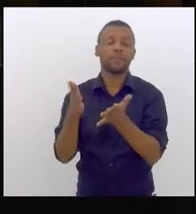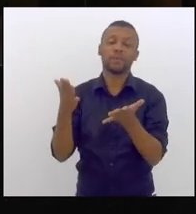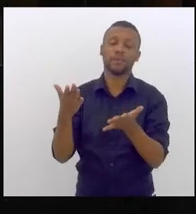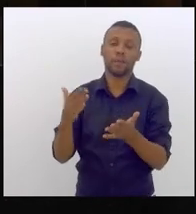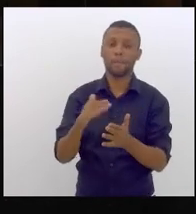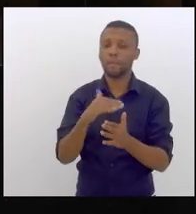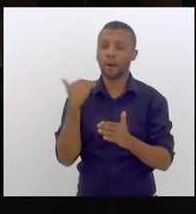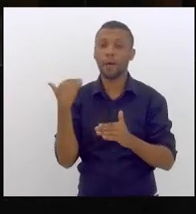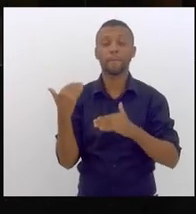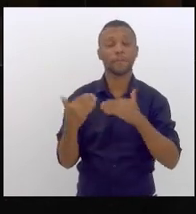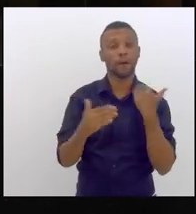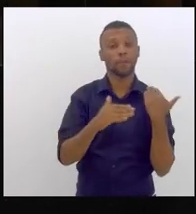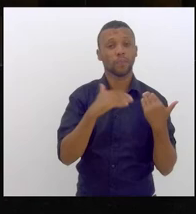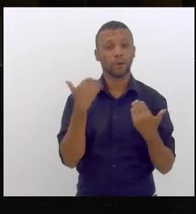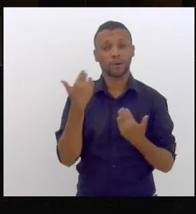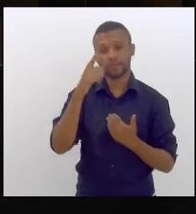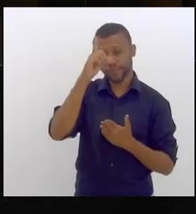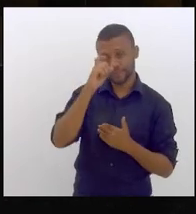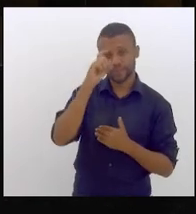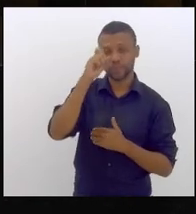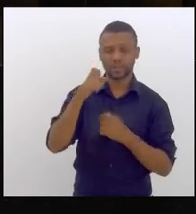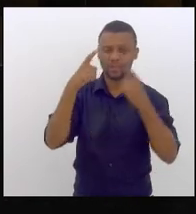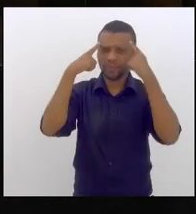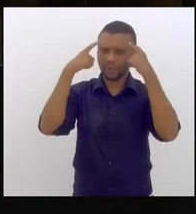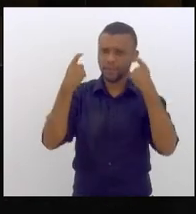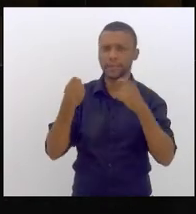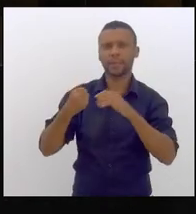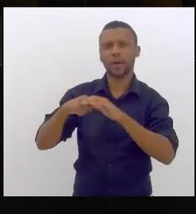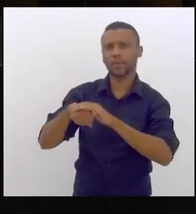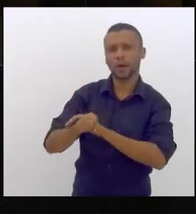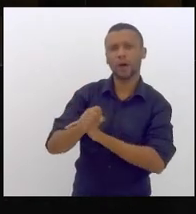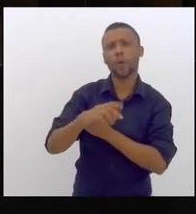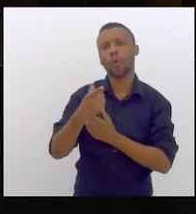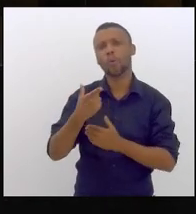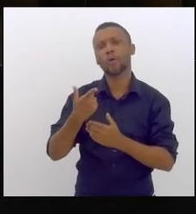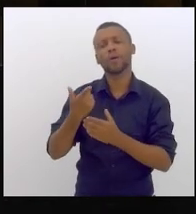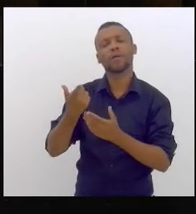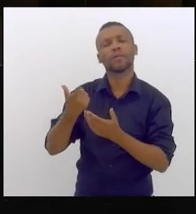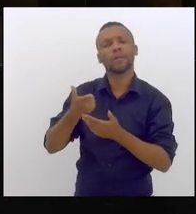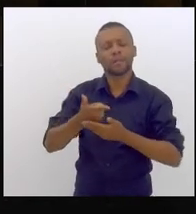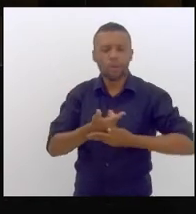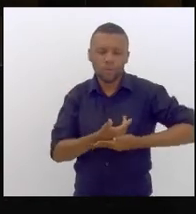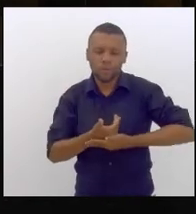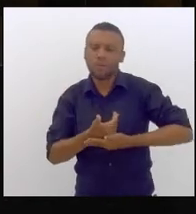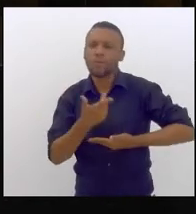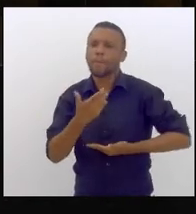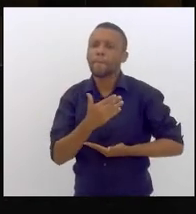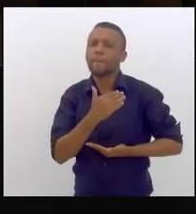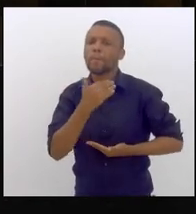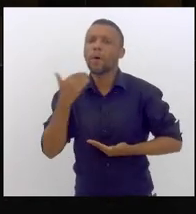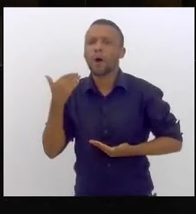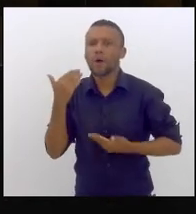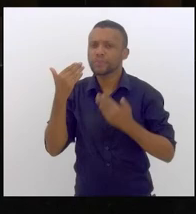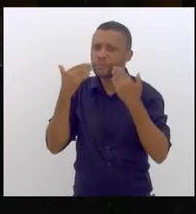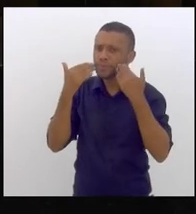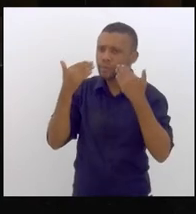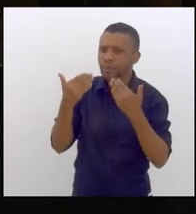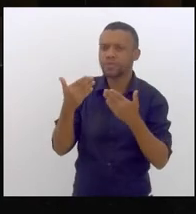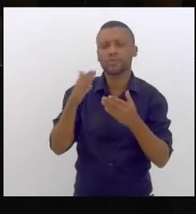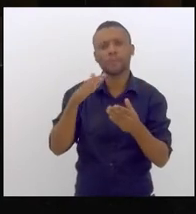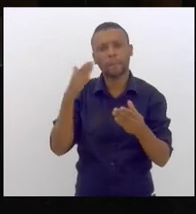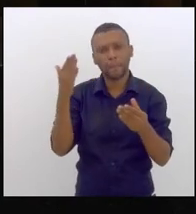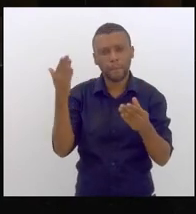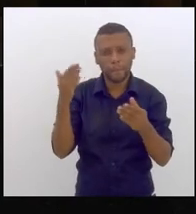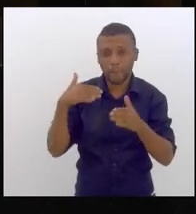em hospitais com violência obstétrica ou tendo seus filhos sendo mortos diante de processos